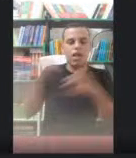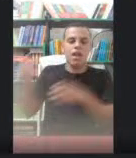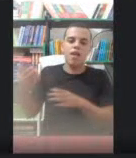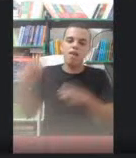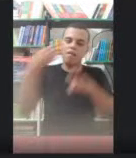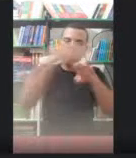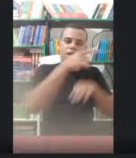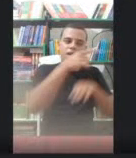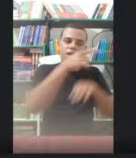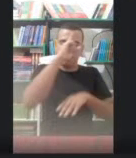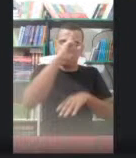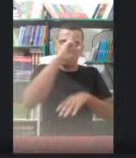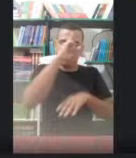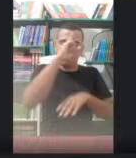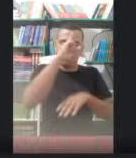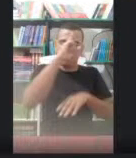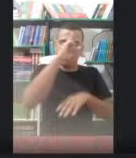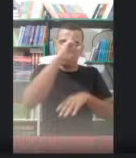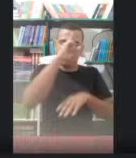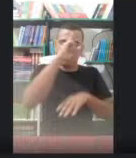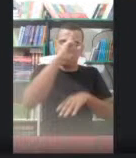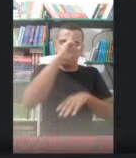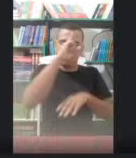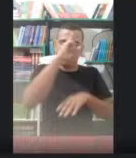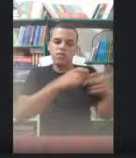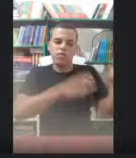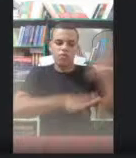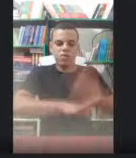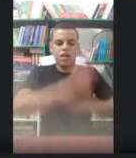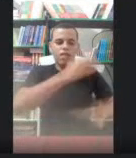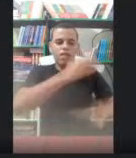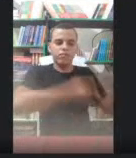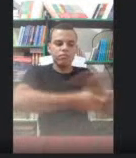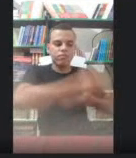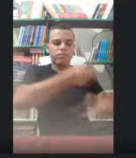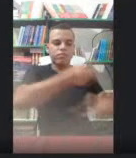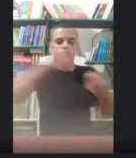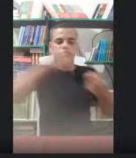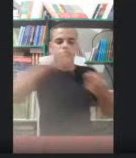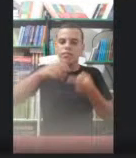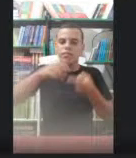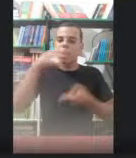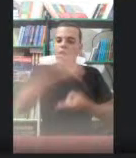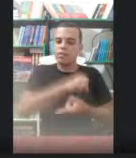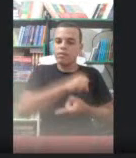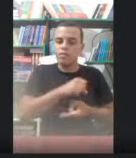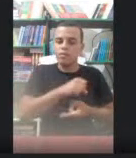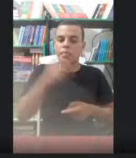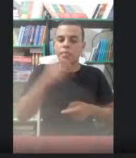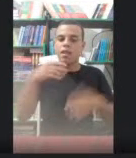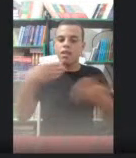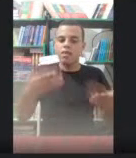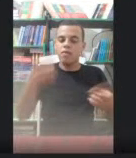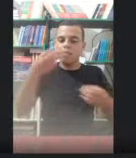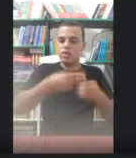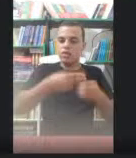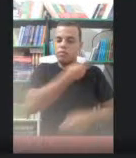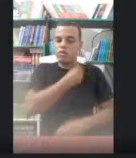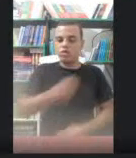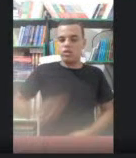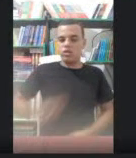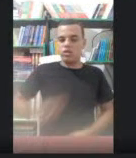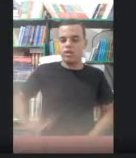com a equipe, né, da questão do cuidado, solicitação de exames, aí onde entra aquilo que o Ministério da Saúde preconiza, realização de